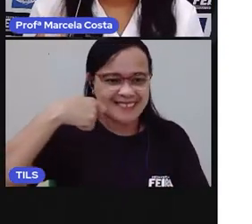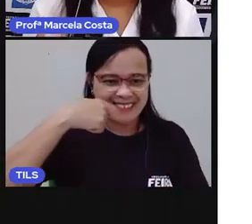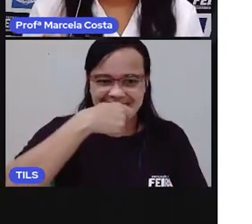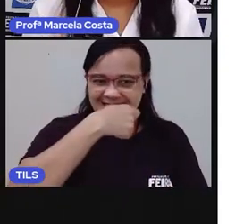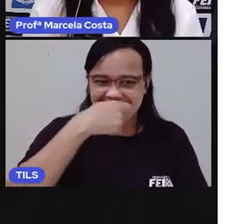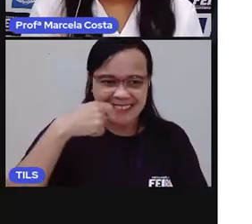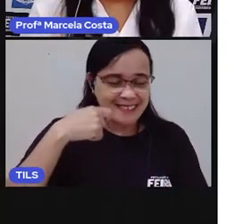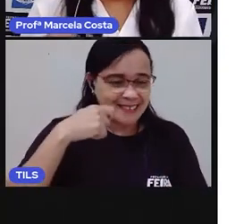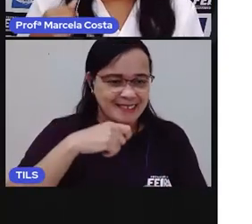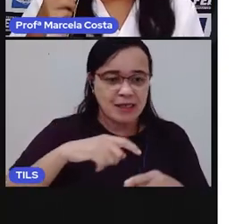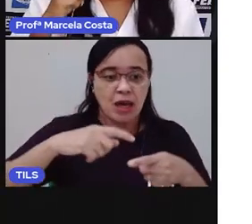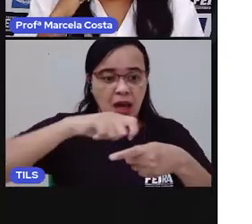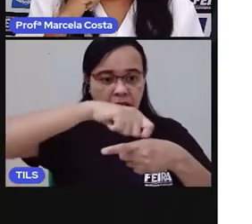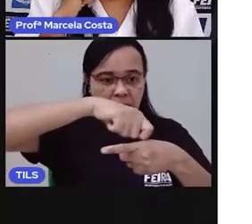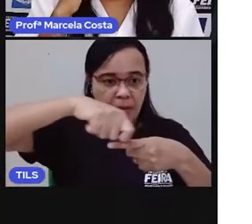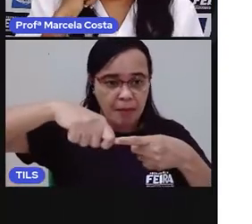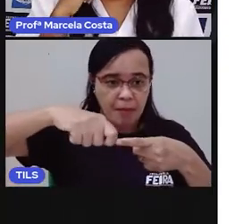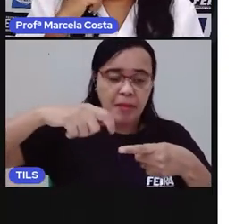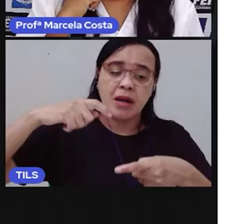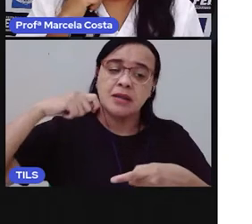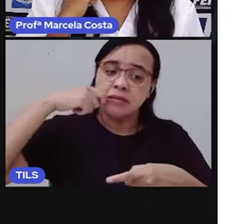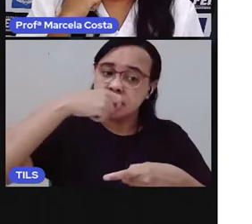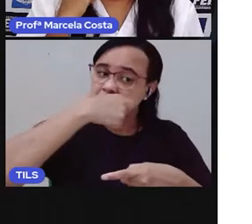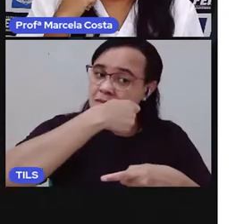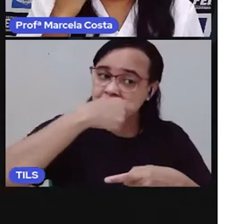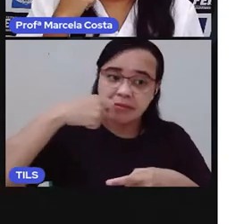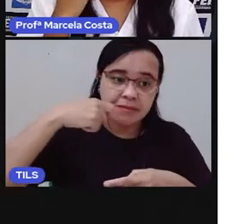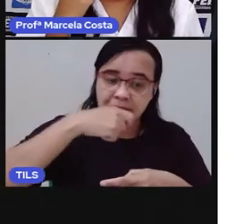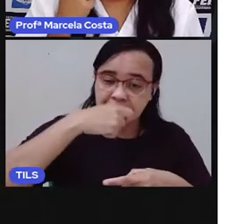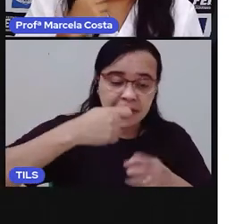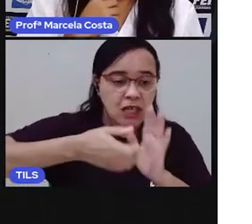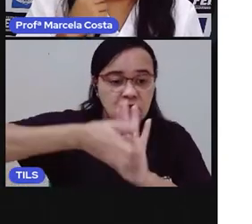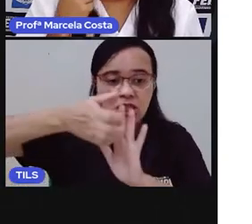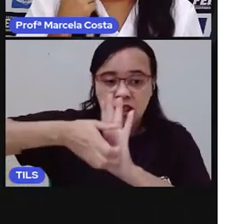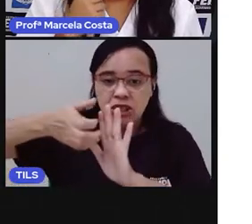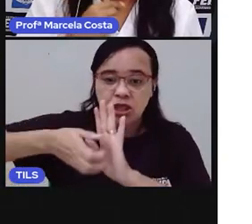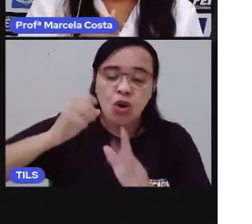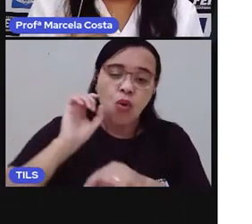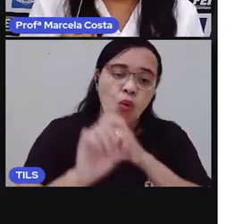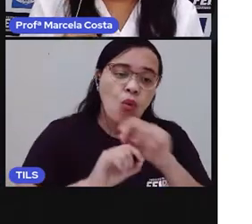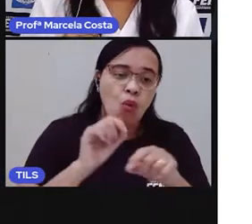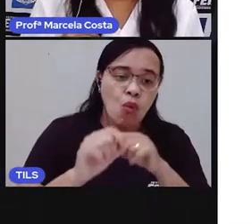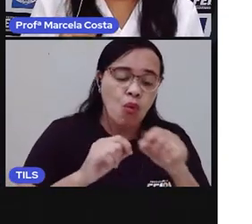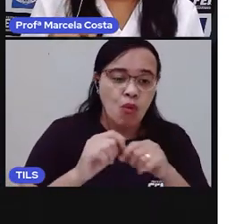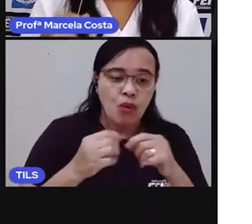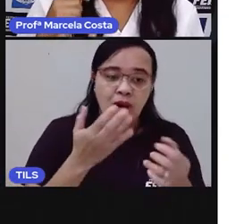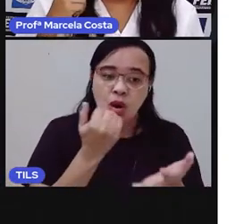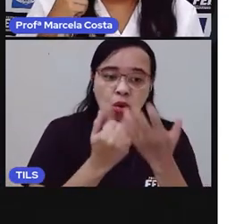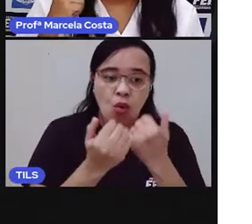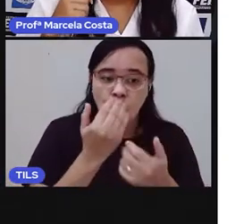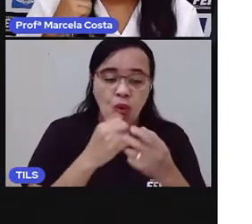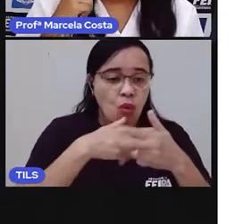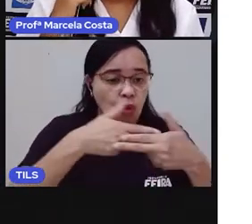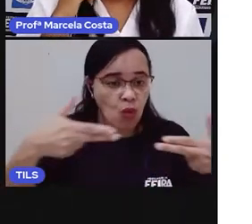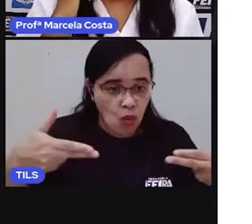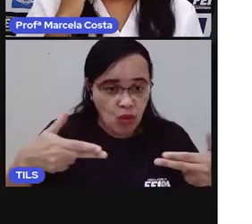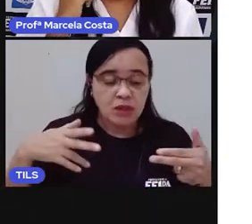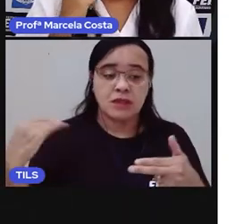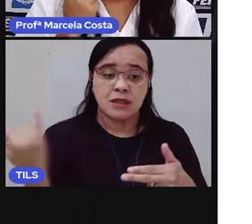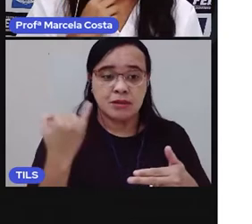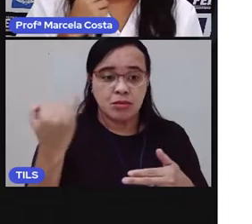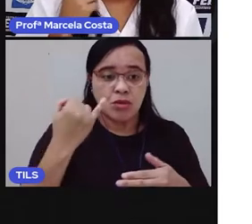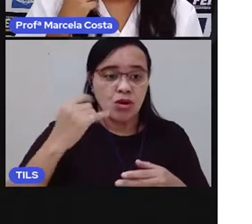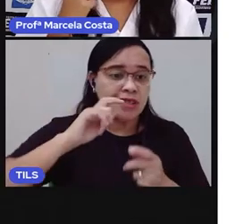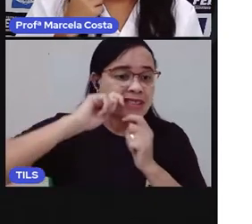com creme dental para tirar o excesso de comida dos dentes e tirar